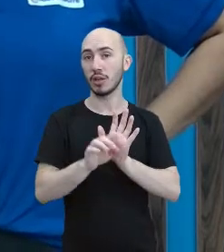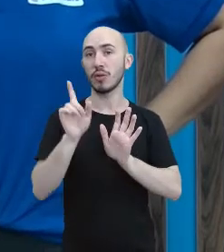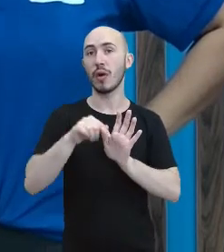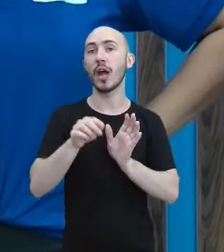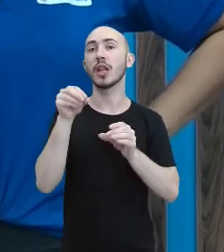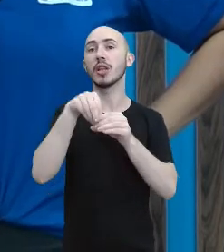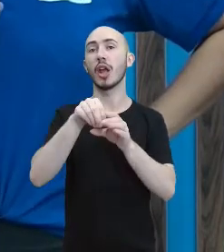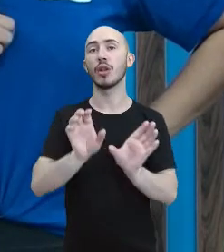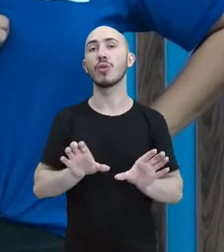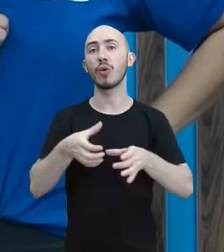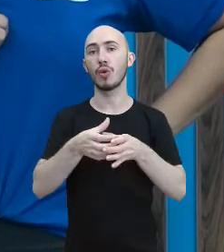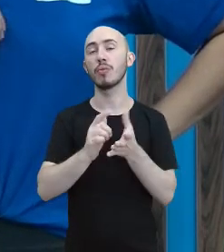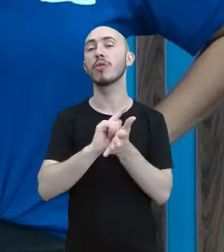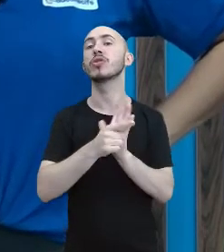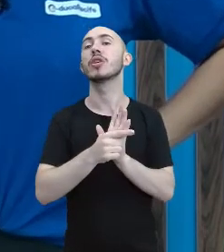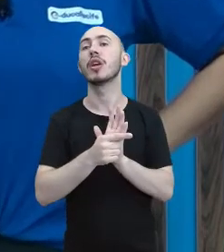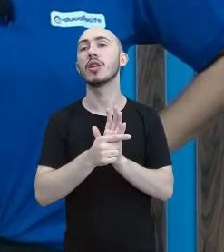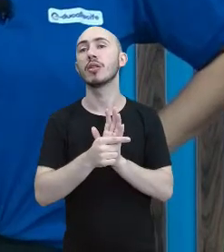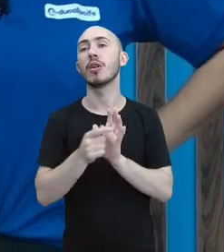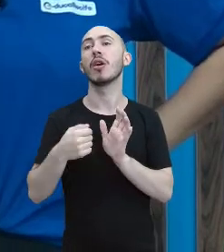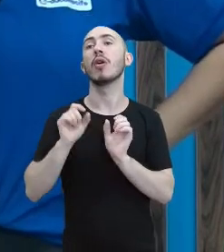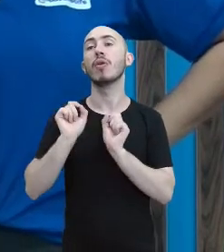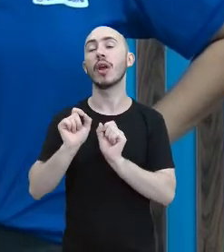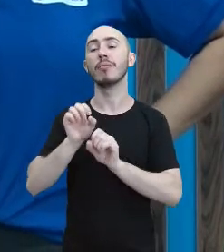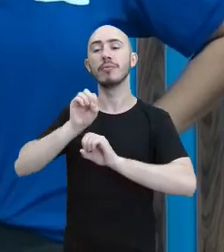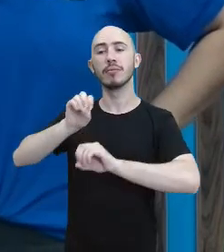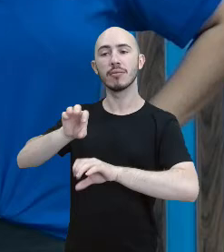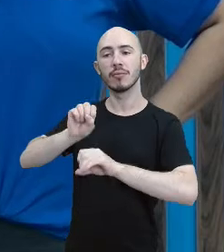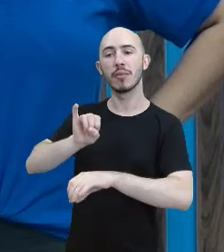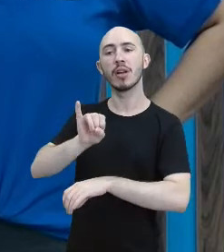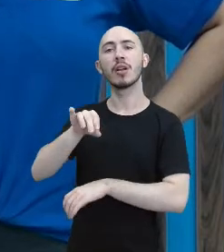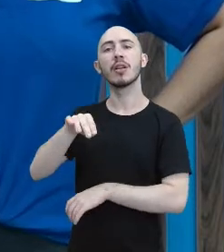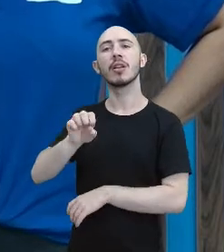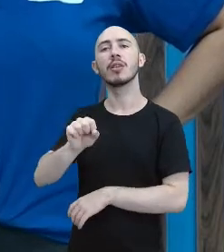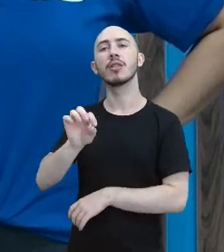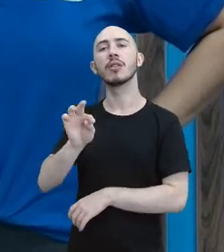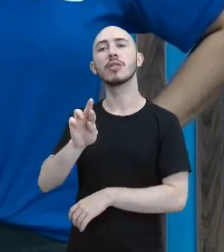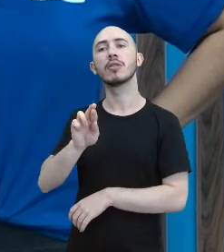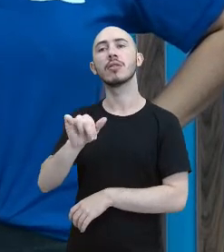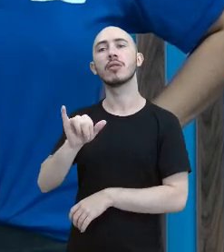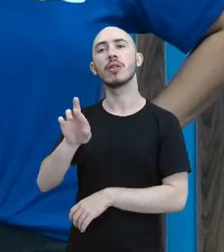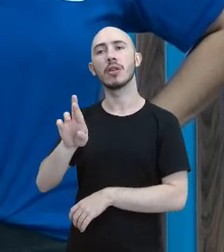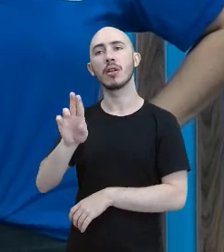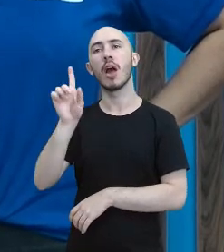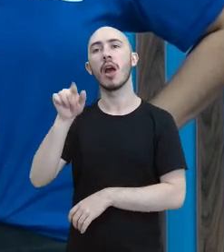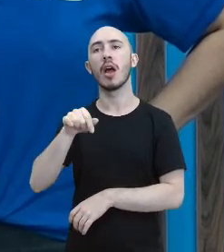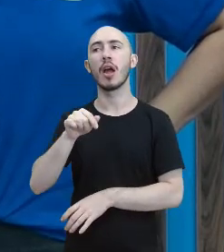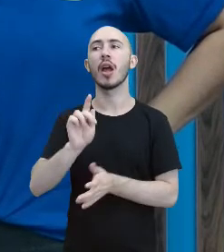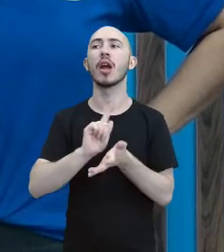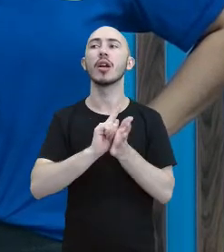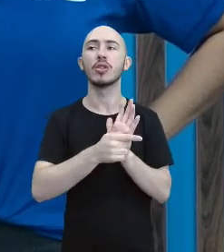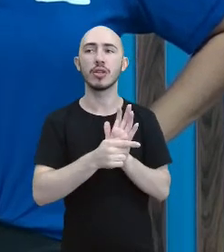agrupamento de gênero da ordem do instruir, que é o caso, a gente tem o que? Gêneros que possuem em